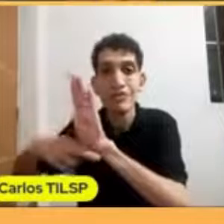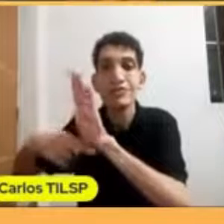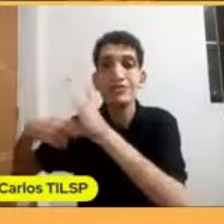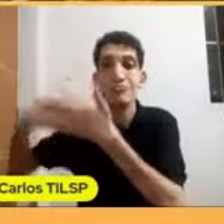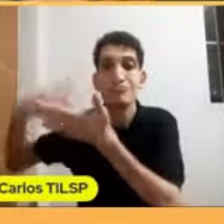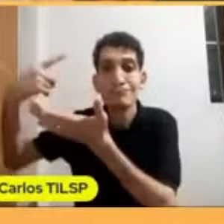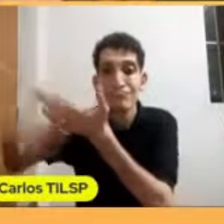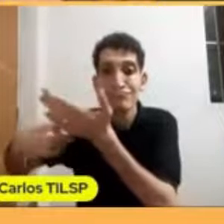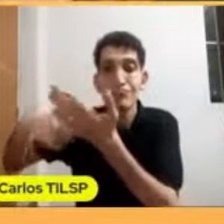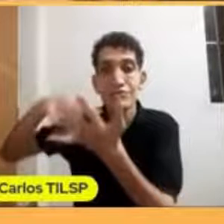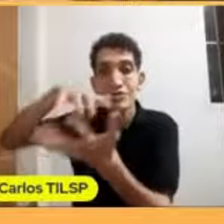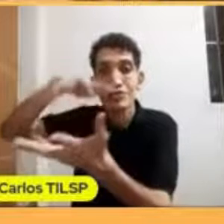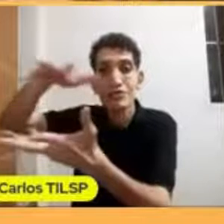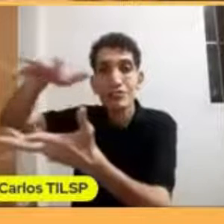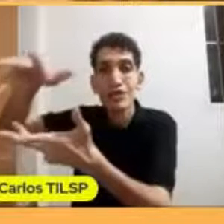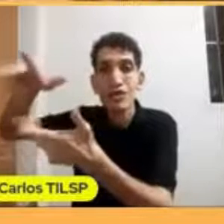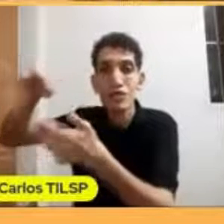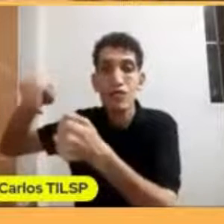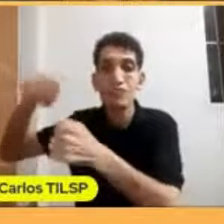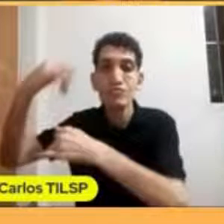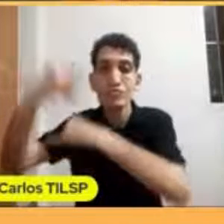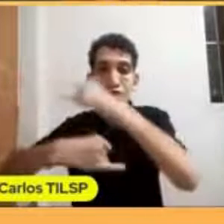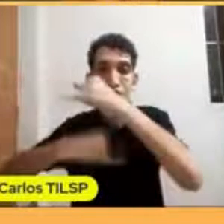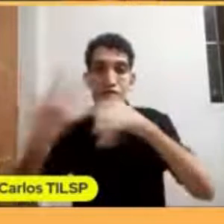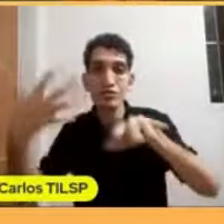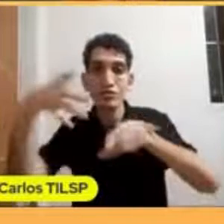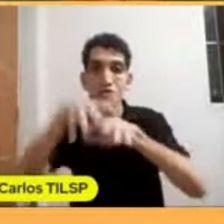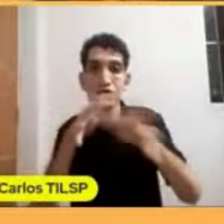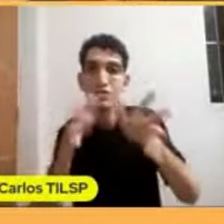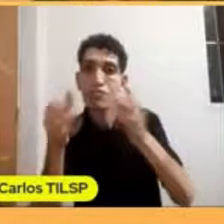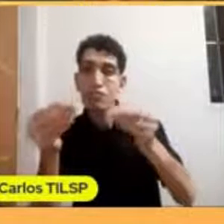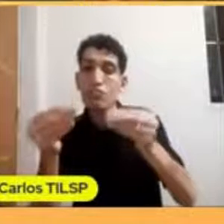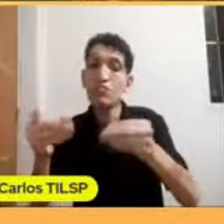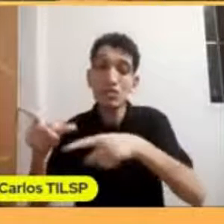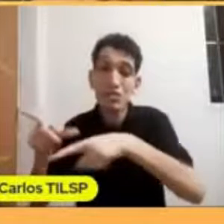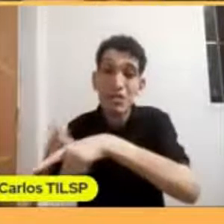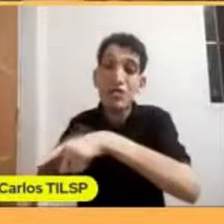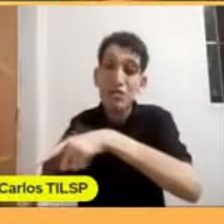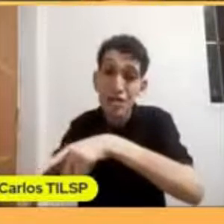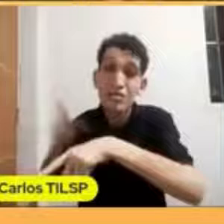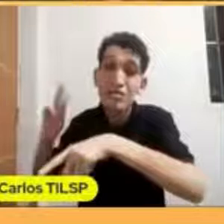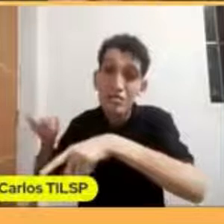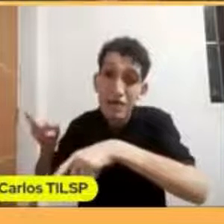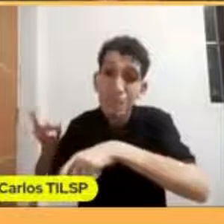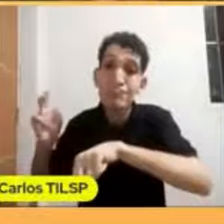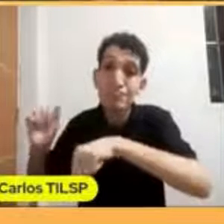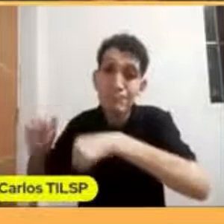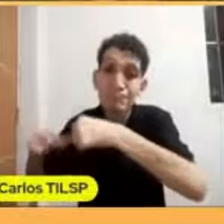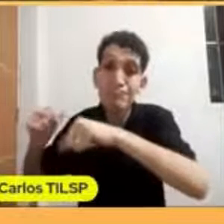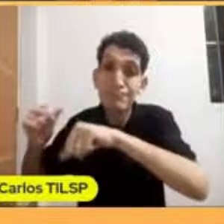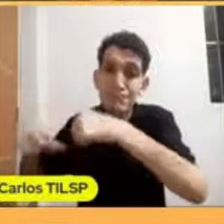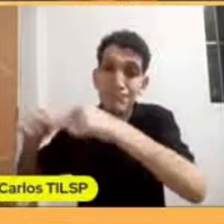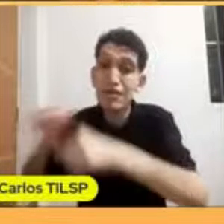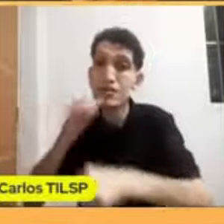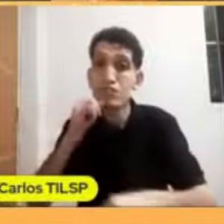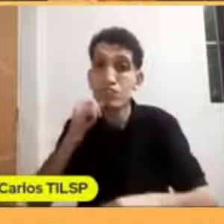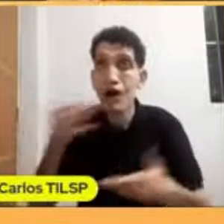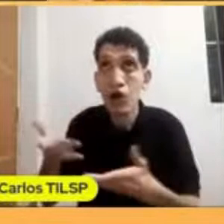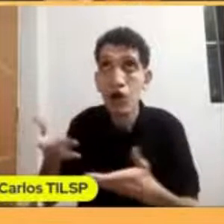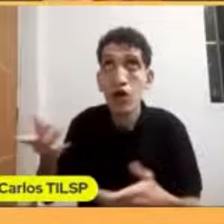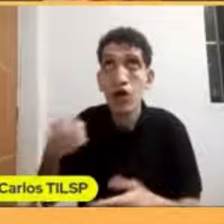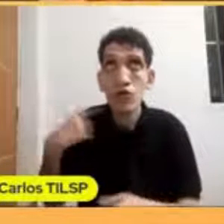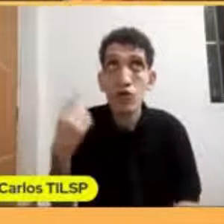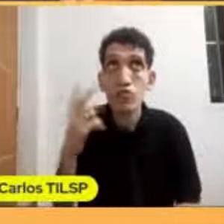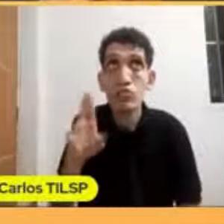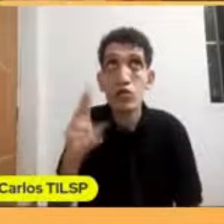ele sempre está sendo atualizado, tá, pessoal? Então, hoje, se não me engano, é o WCAG 2.2, não sei se